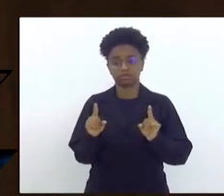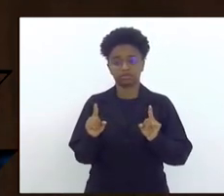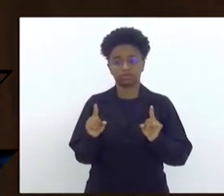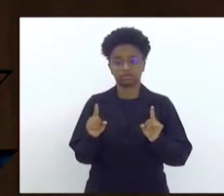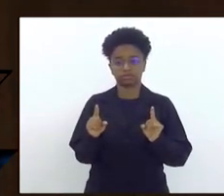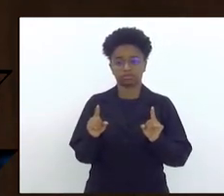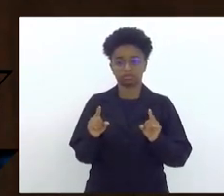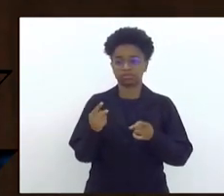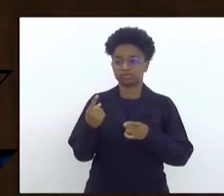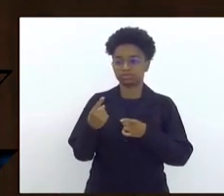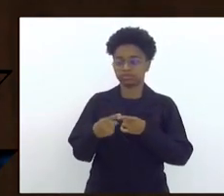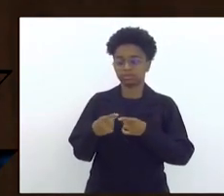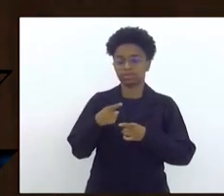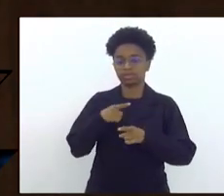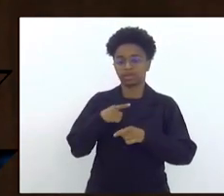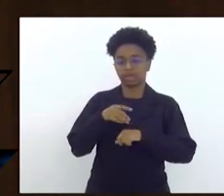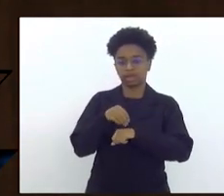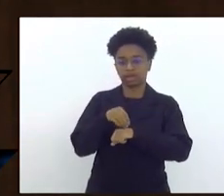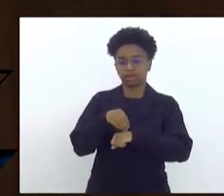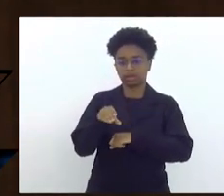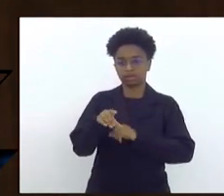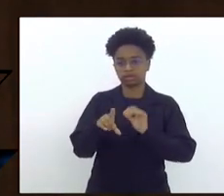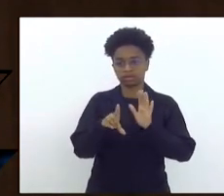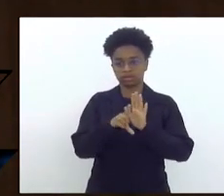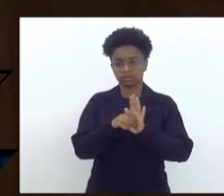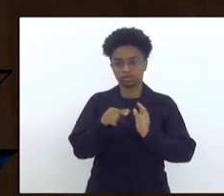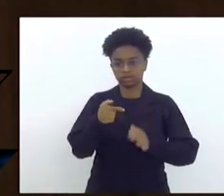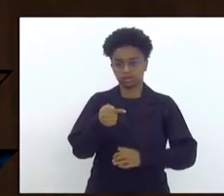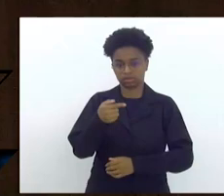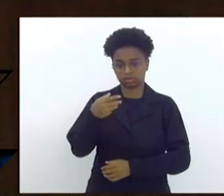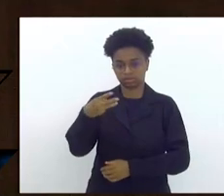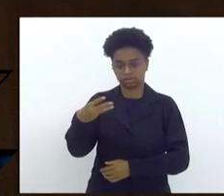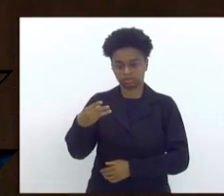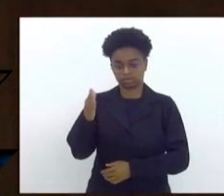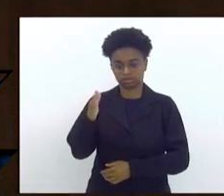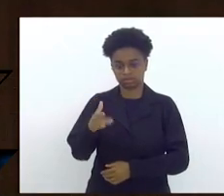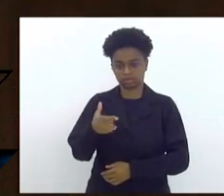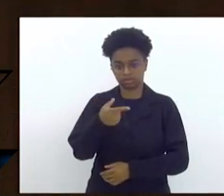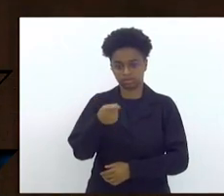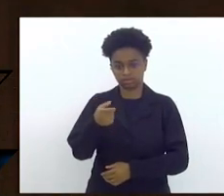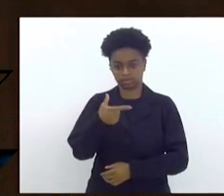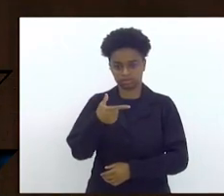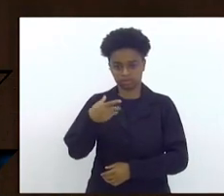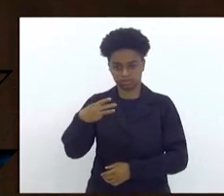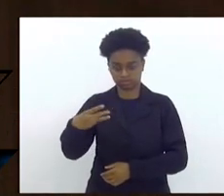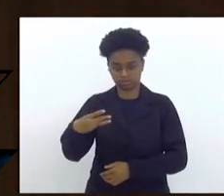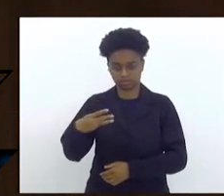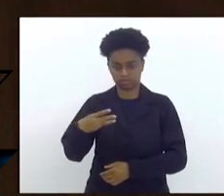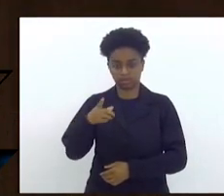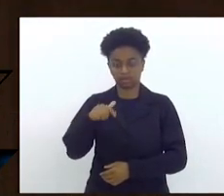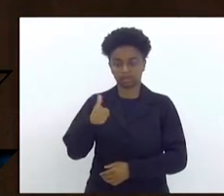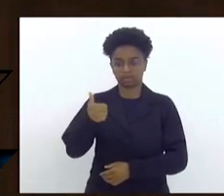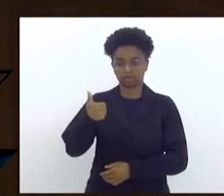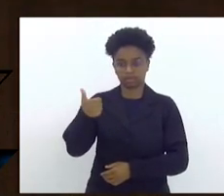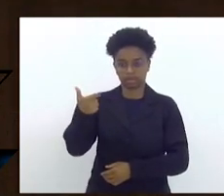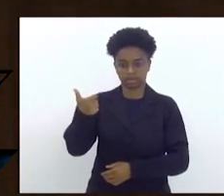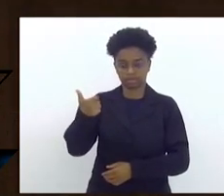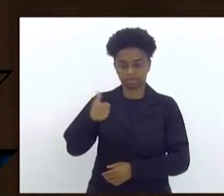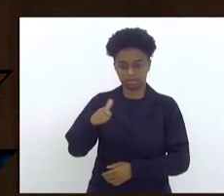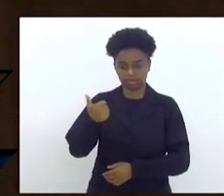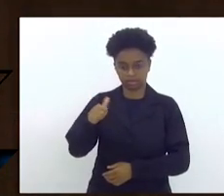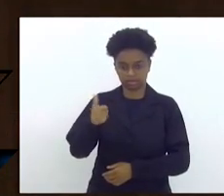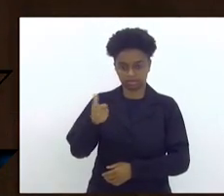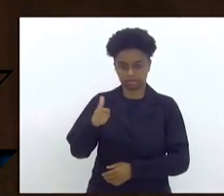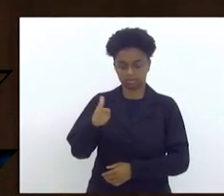da indicação Legislativa 73 de 2023 é a décima primeira da